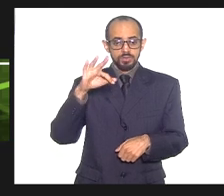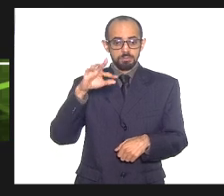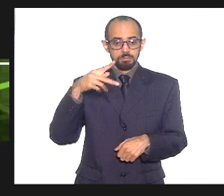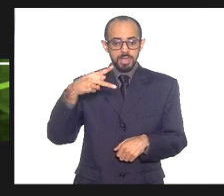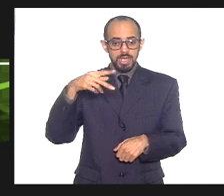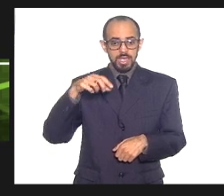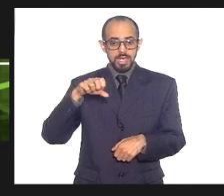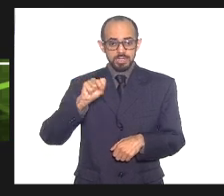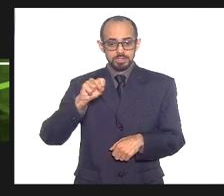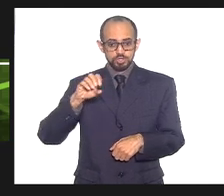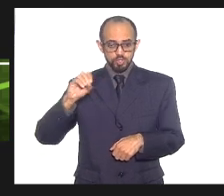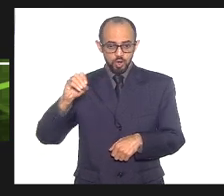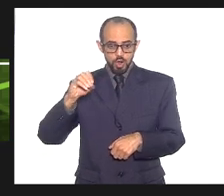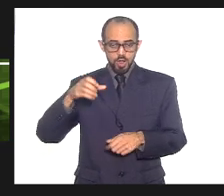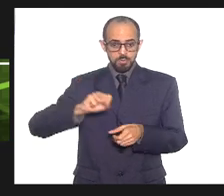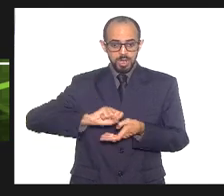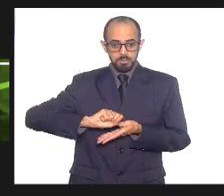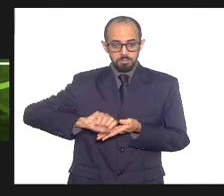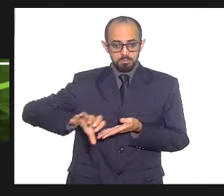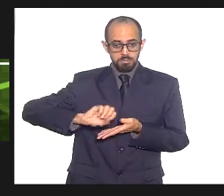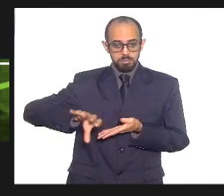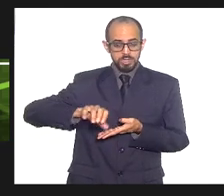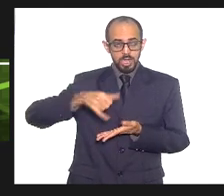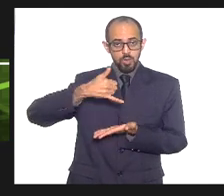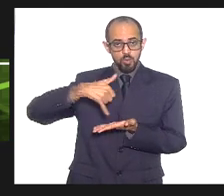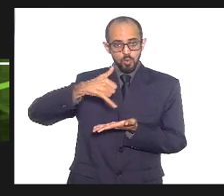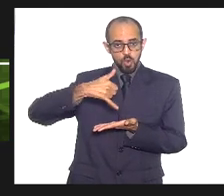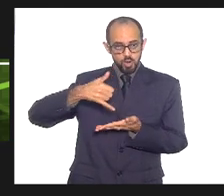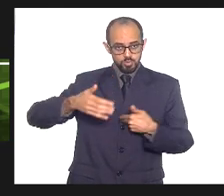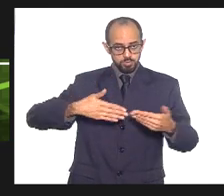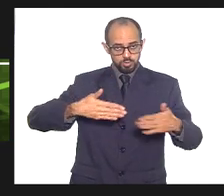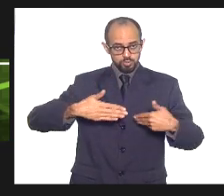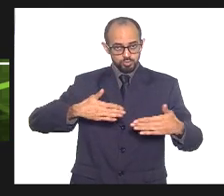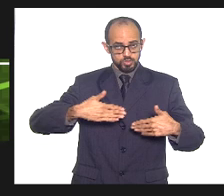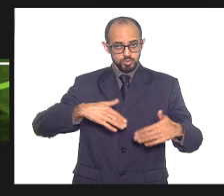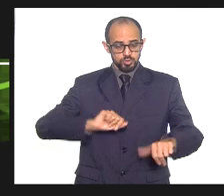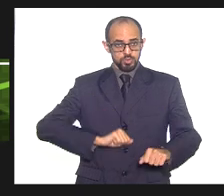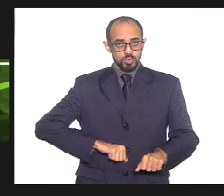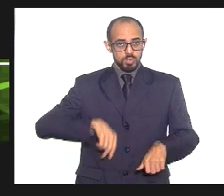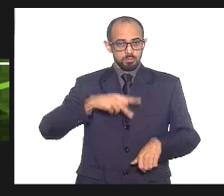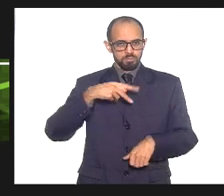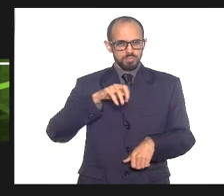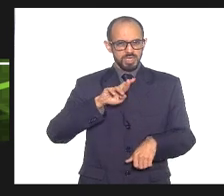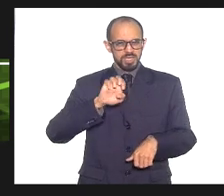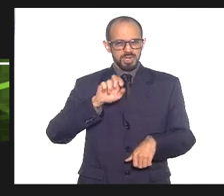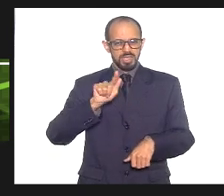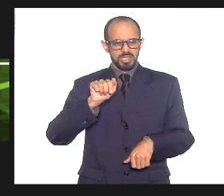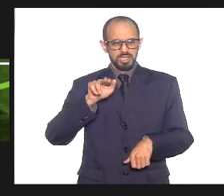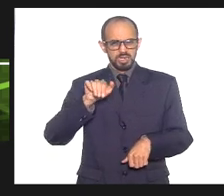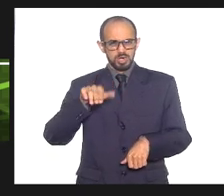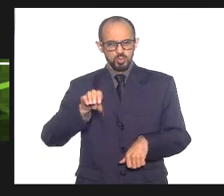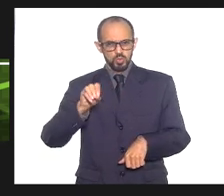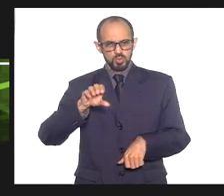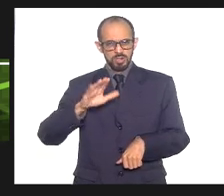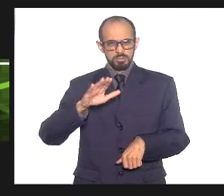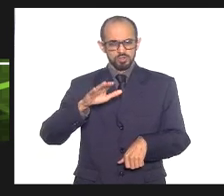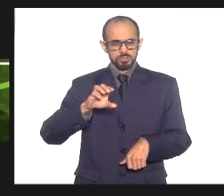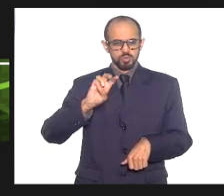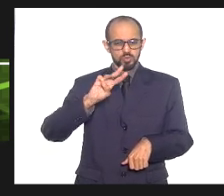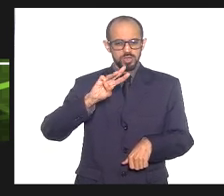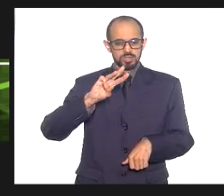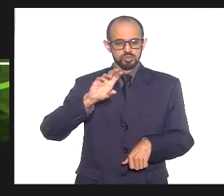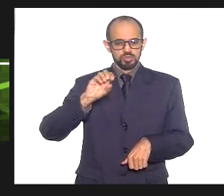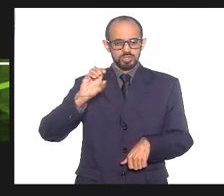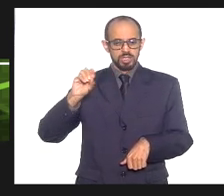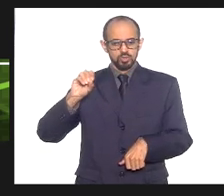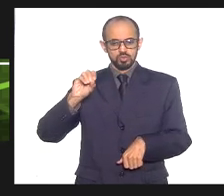processamento e escoamento do petróleo produzido. O campo de Peregrino possui em torno de 400 milhões de barris de reservas e tem